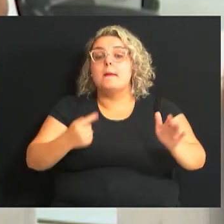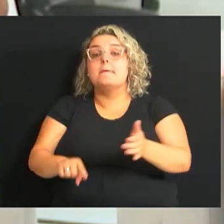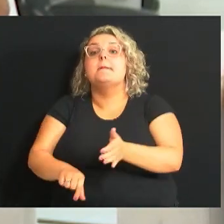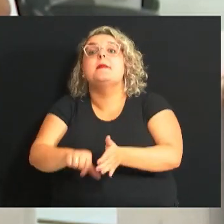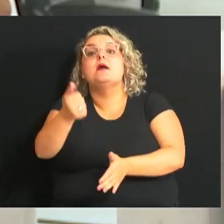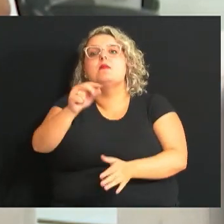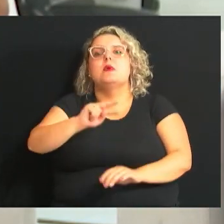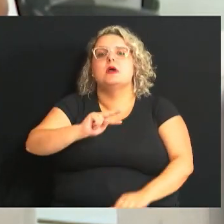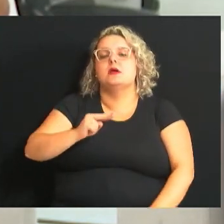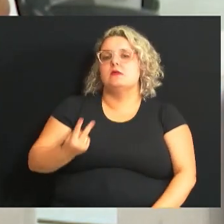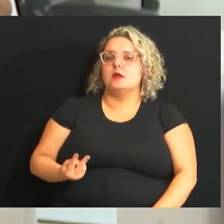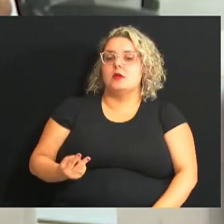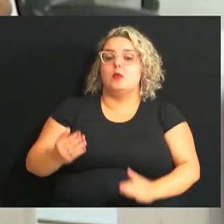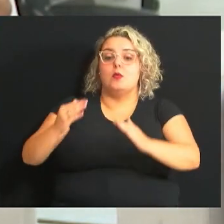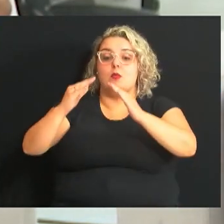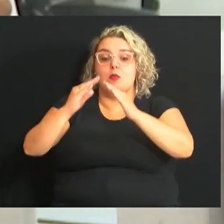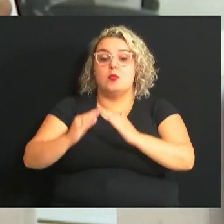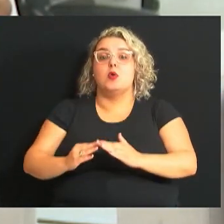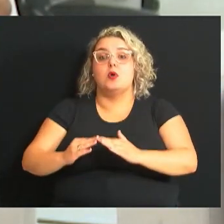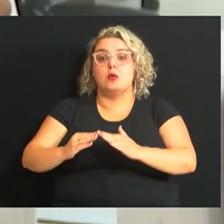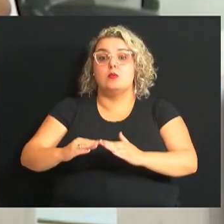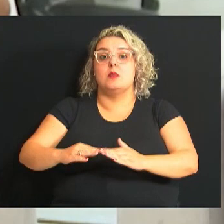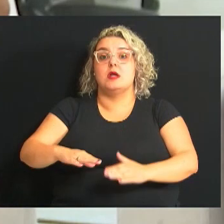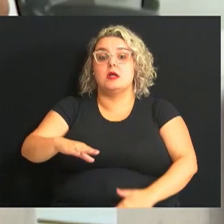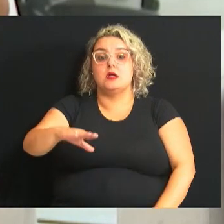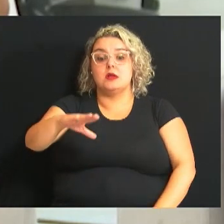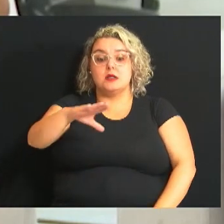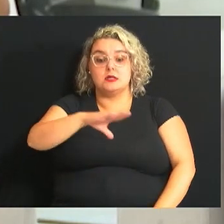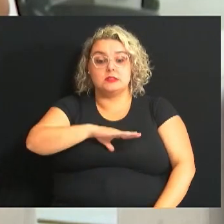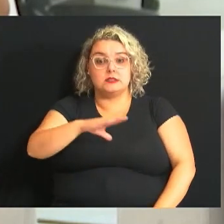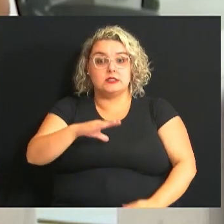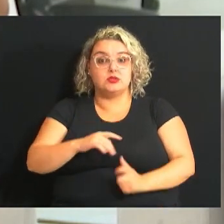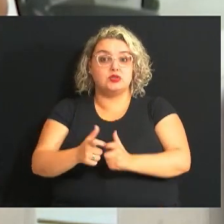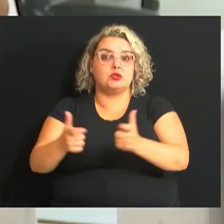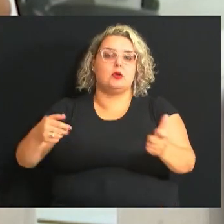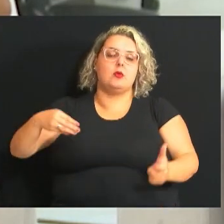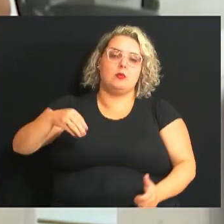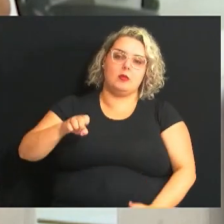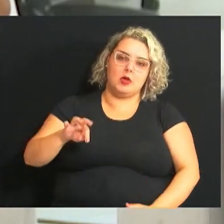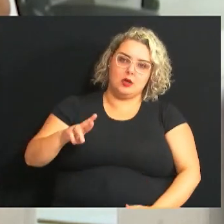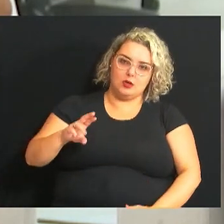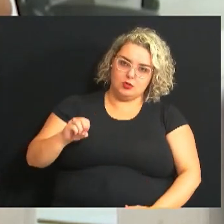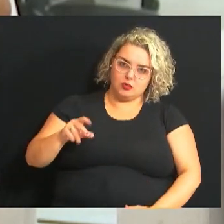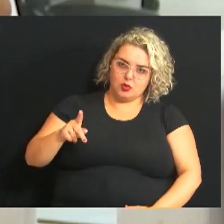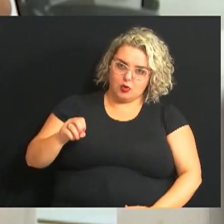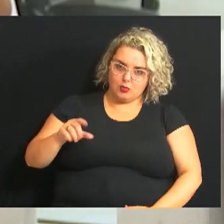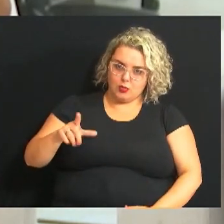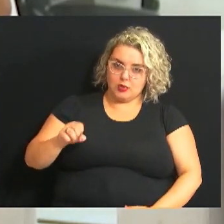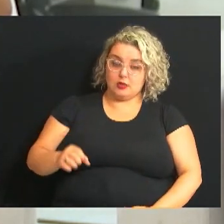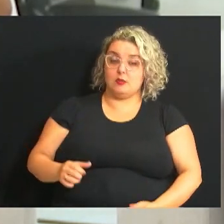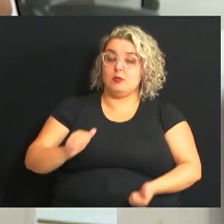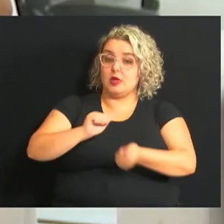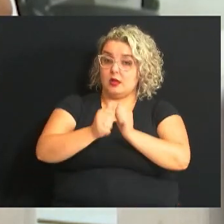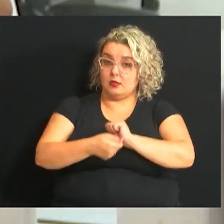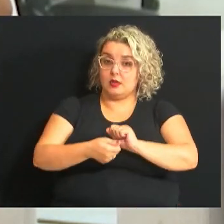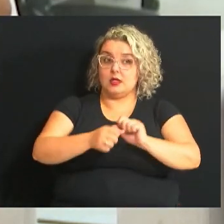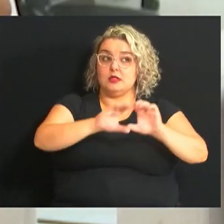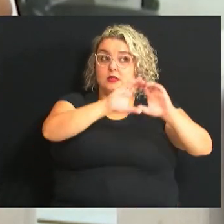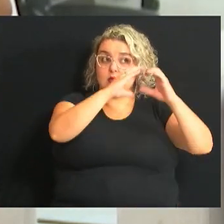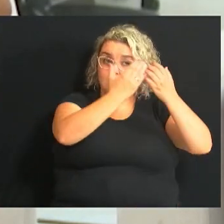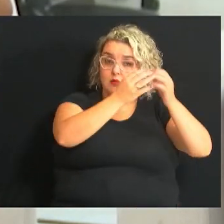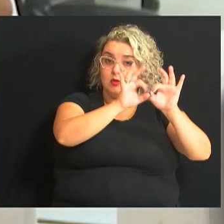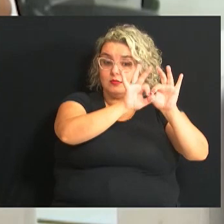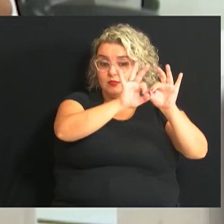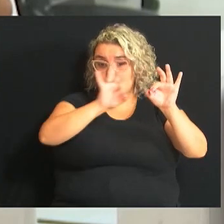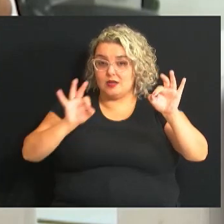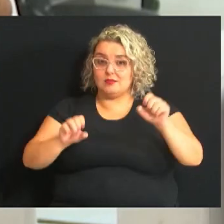morar numa cidade grande, numa metrópole como é Campinas. Então, tem uma adaptação de sair de casa, sair da sua comunidade, uma certa ruptura